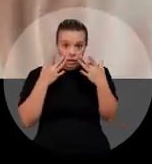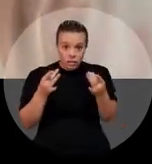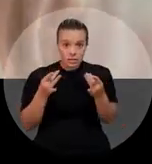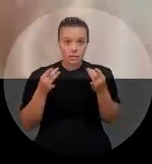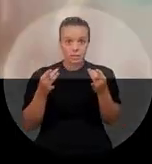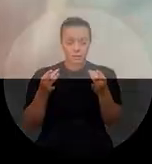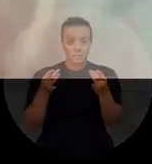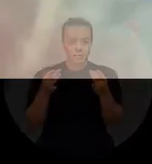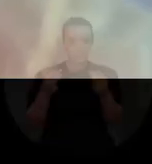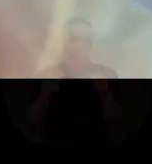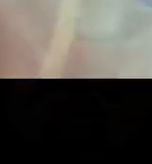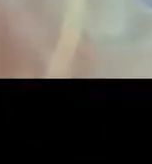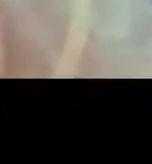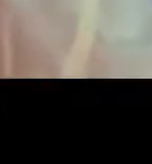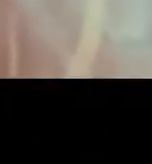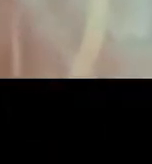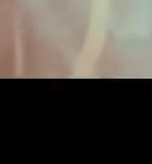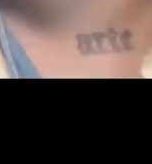Beleza, presta atenção.